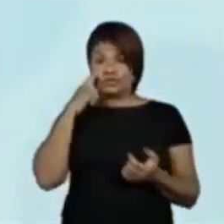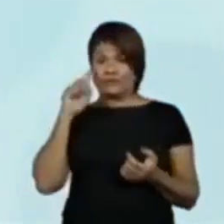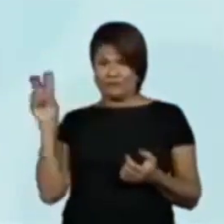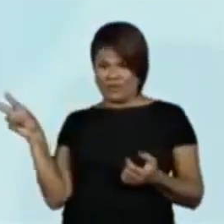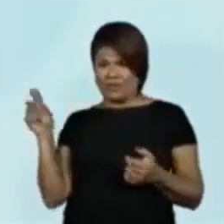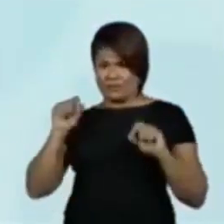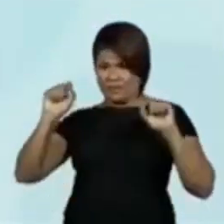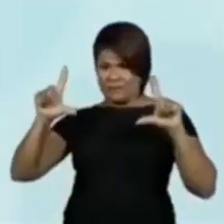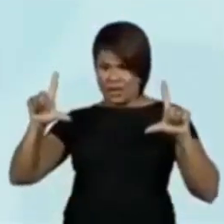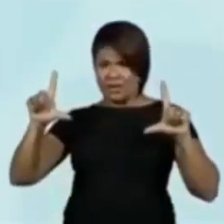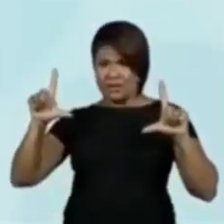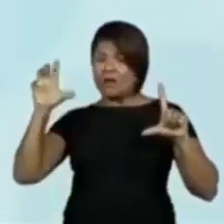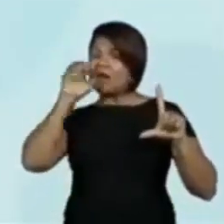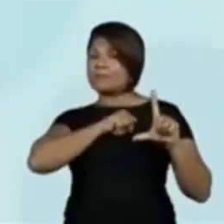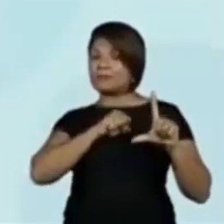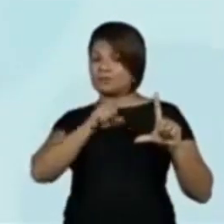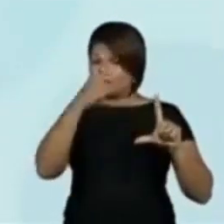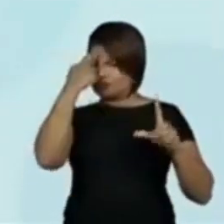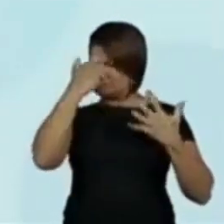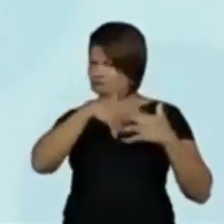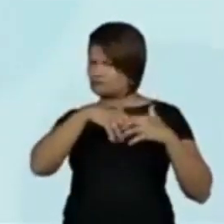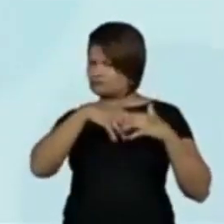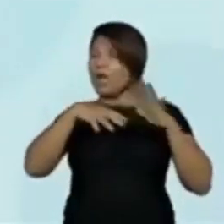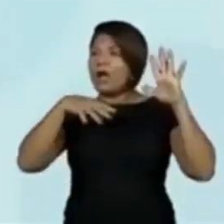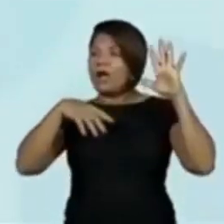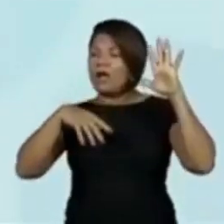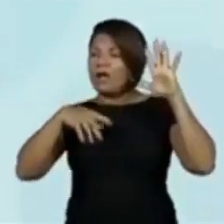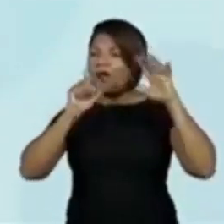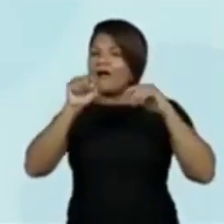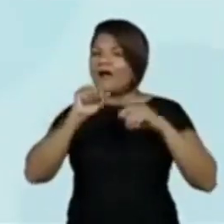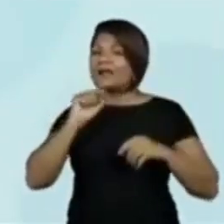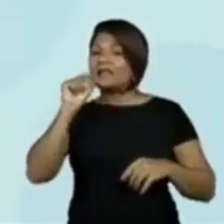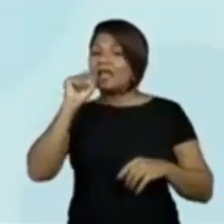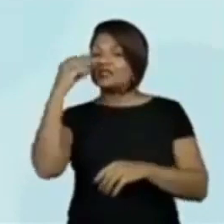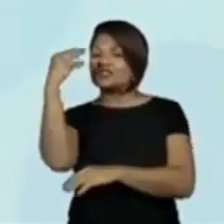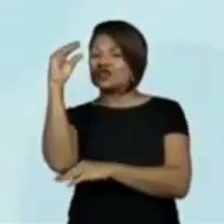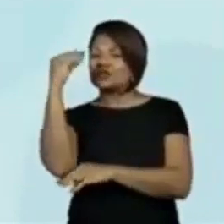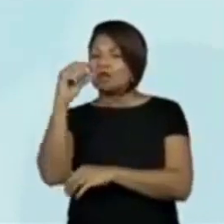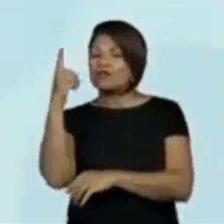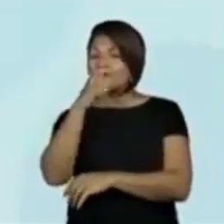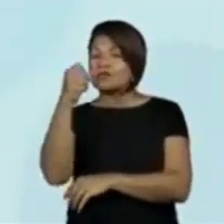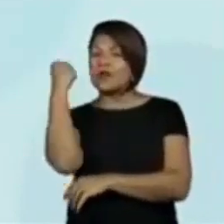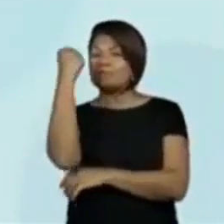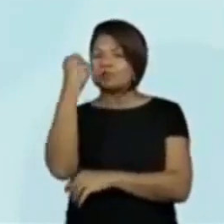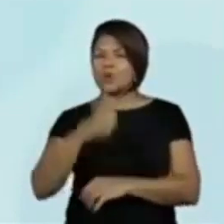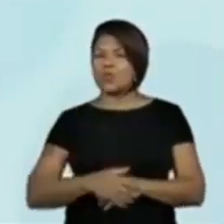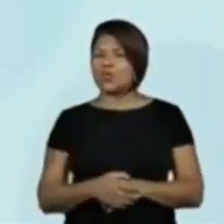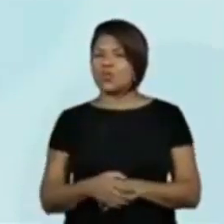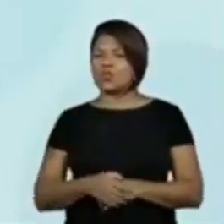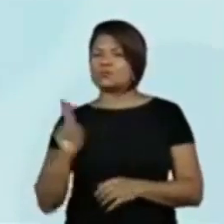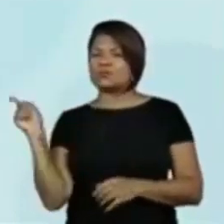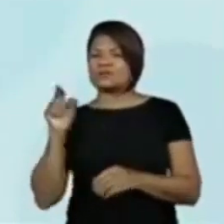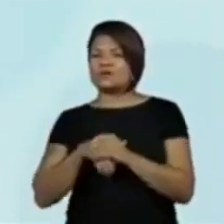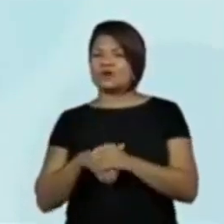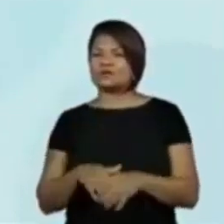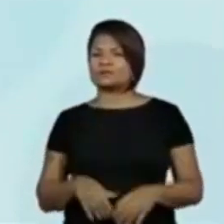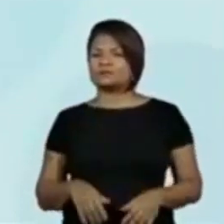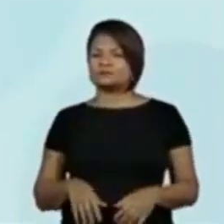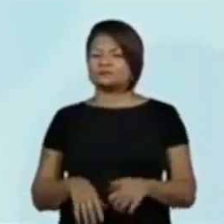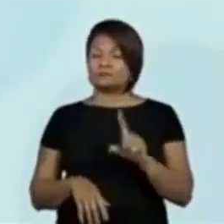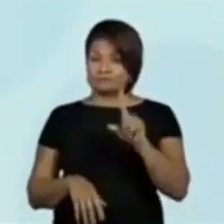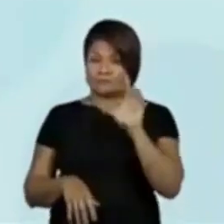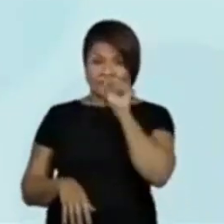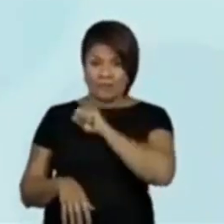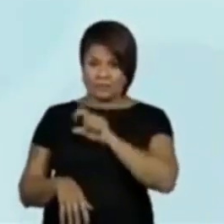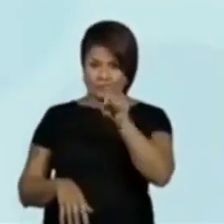tabela, eu quero que você rapidinho aí pense quem foi o dinossauro vencedor nesta enquete. Vou dar uns segundinhos